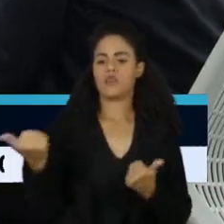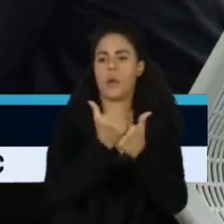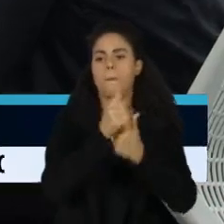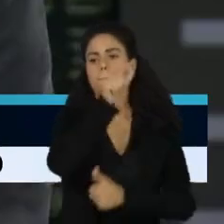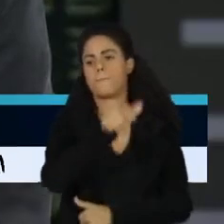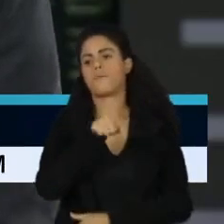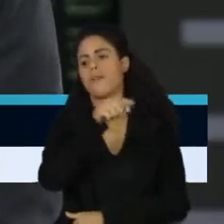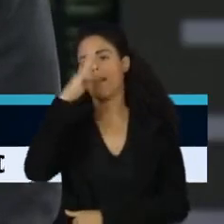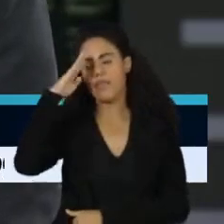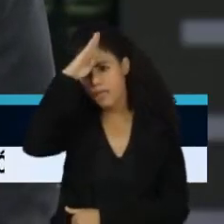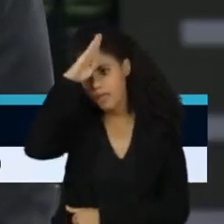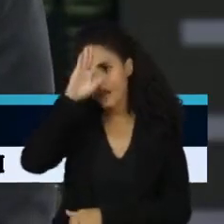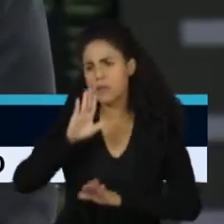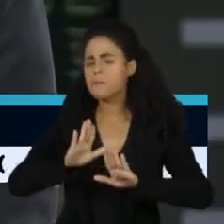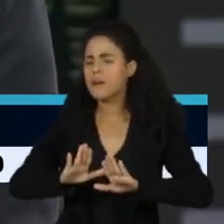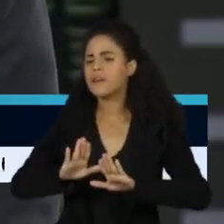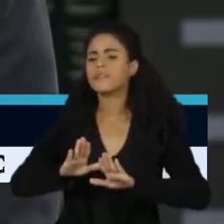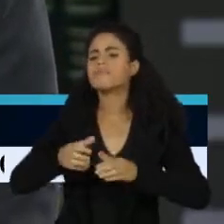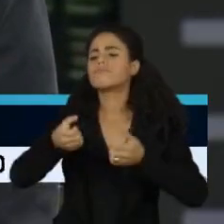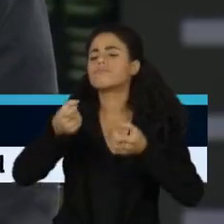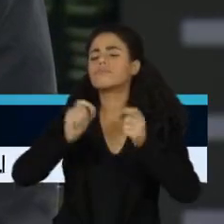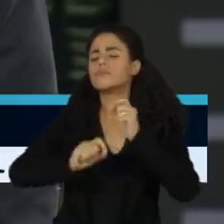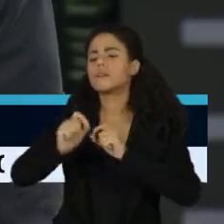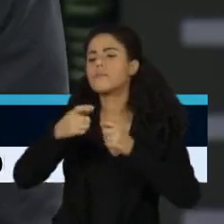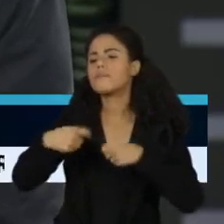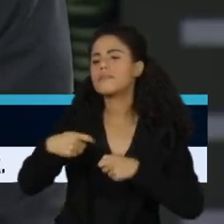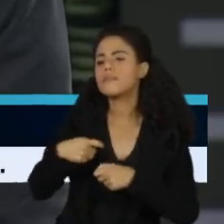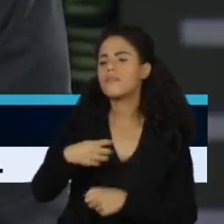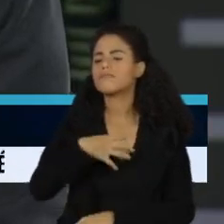aventura. Mas aí também precisa de inteligência e